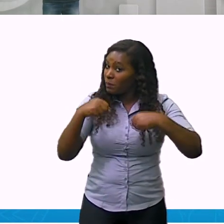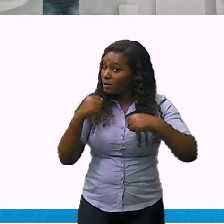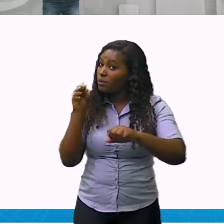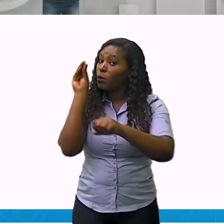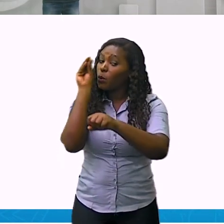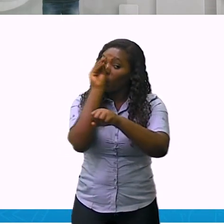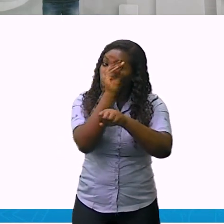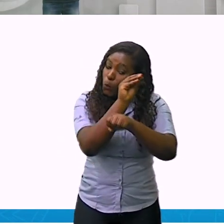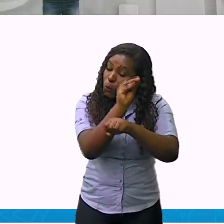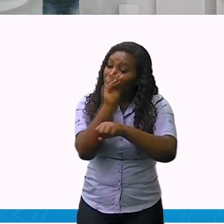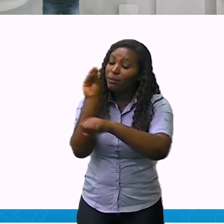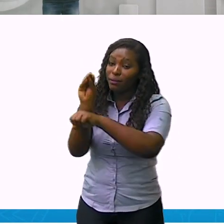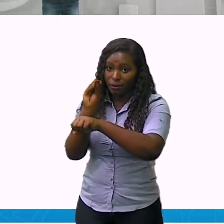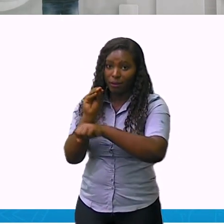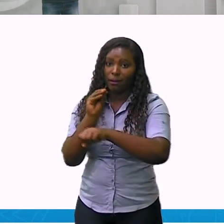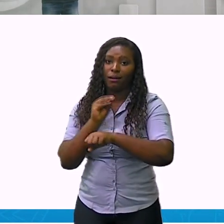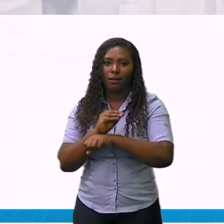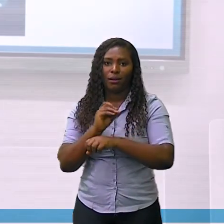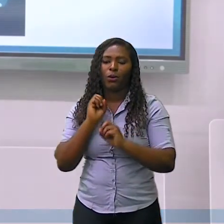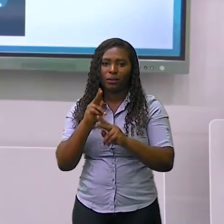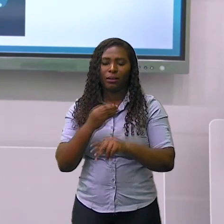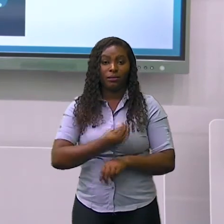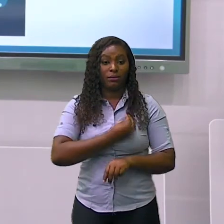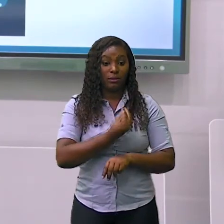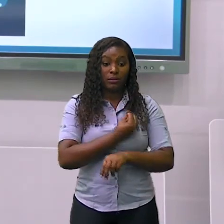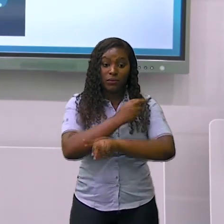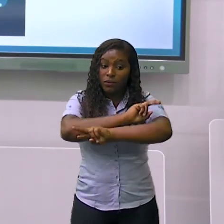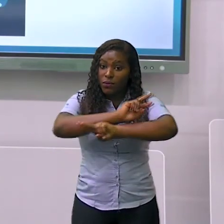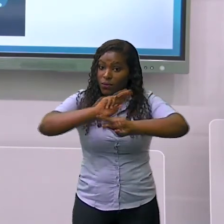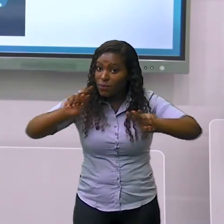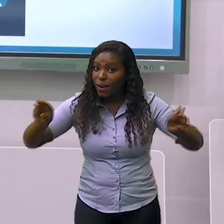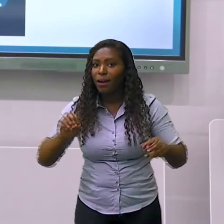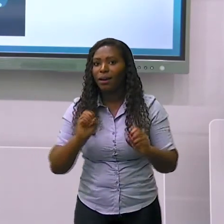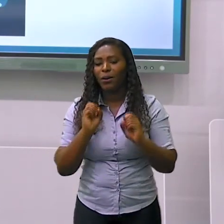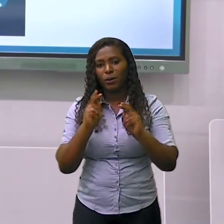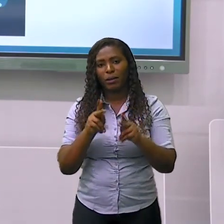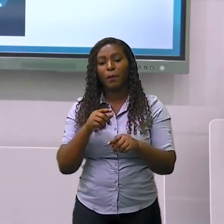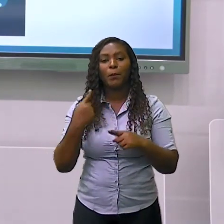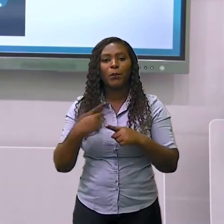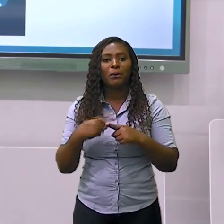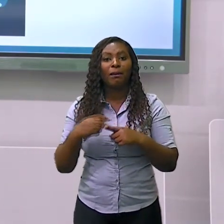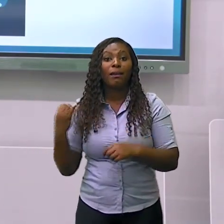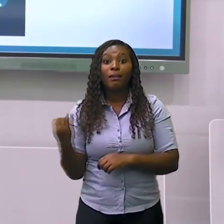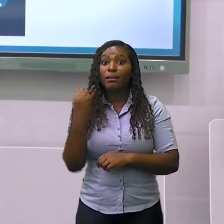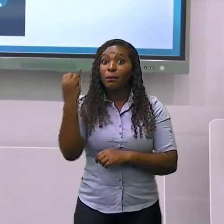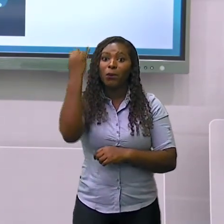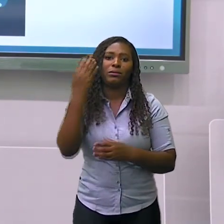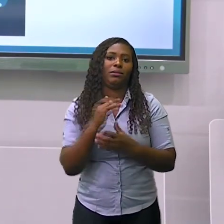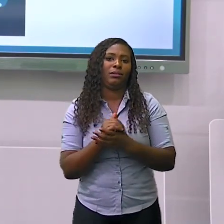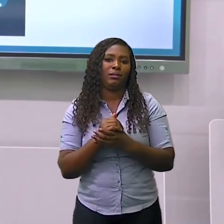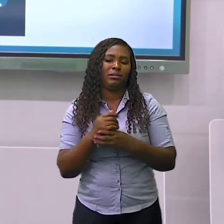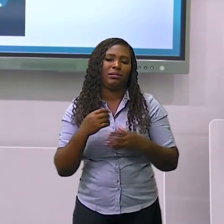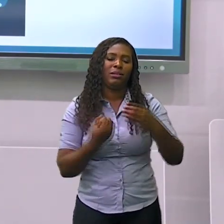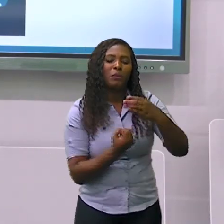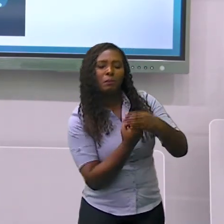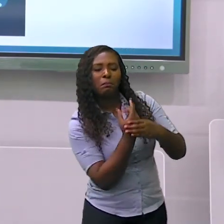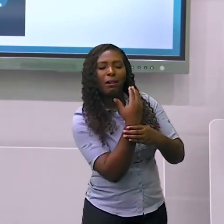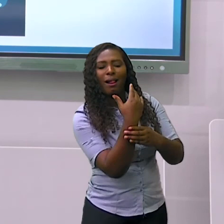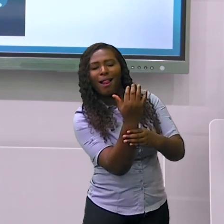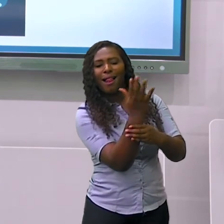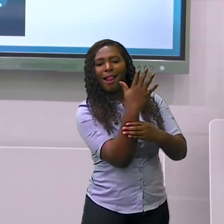a importância da manutenção desta vida vegetal e animal que vem dos mares